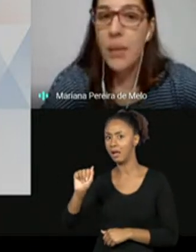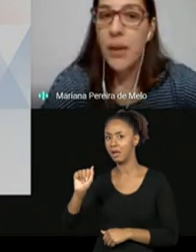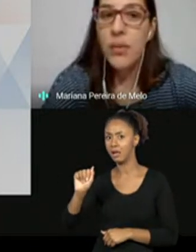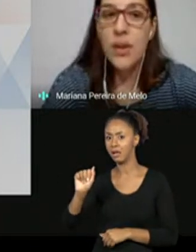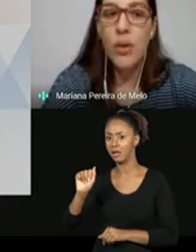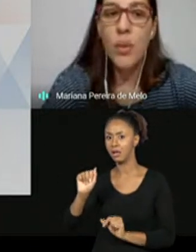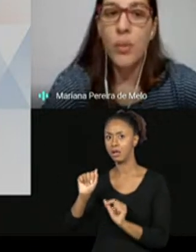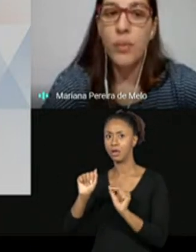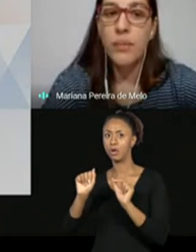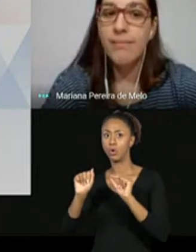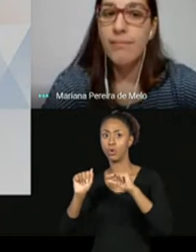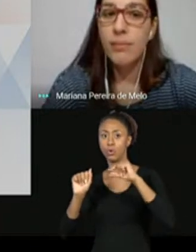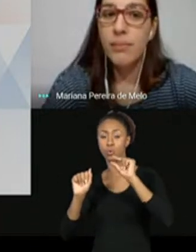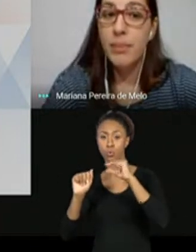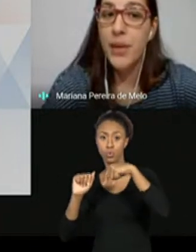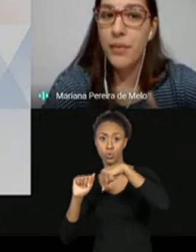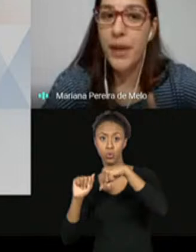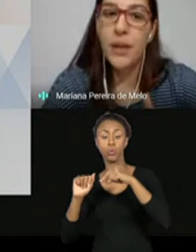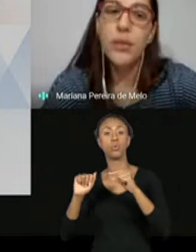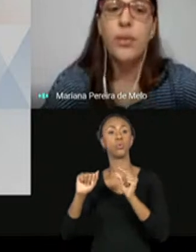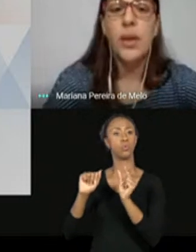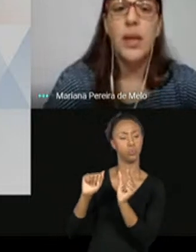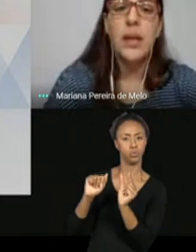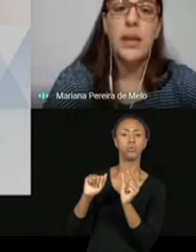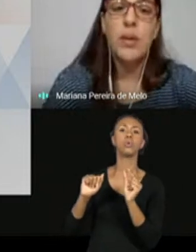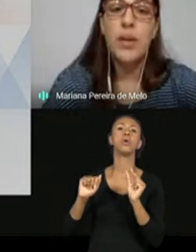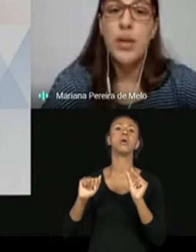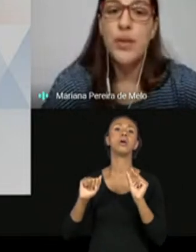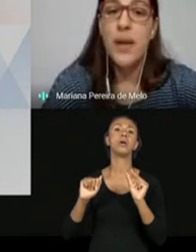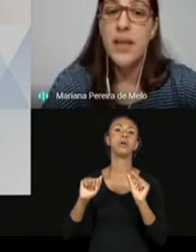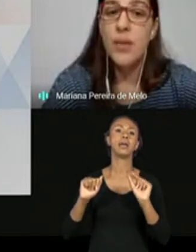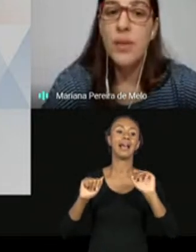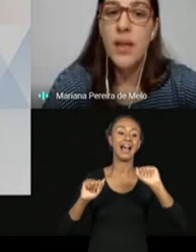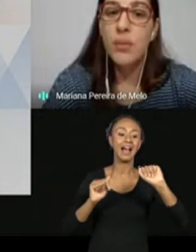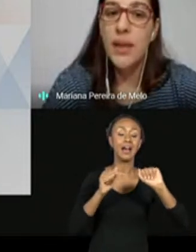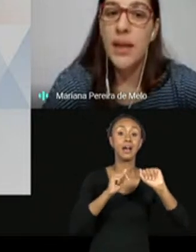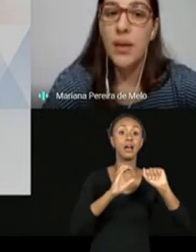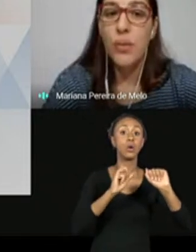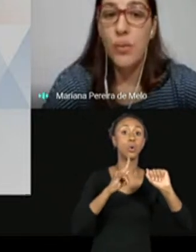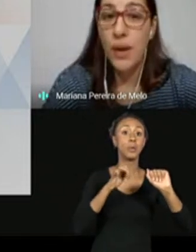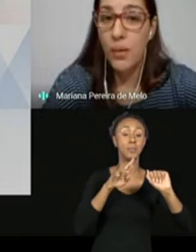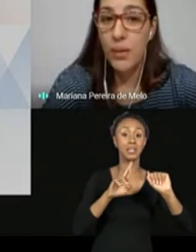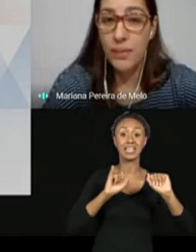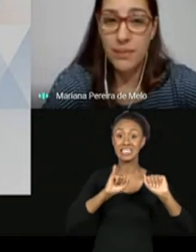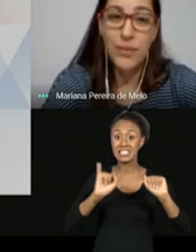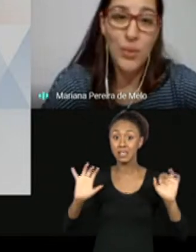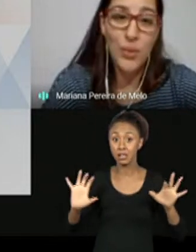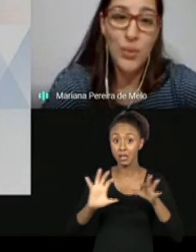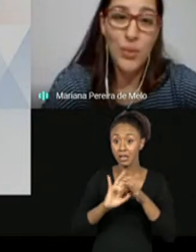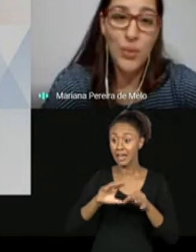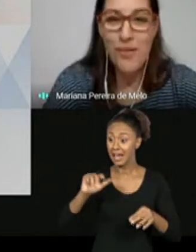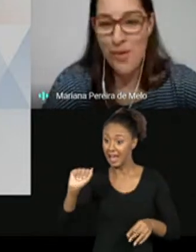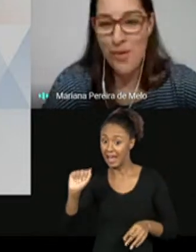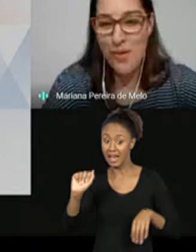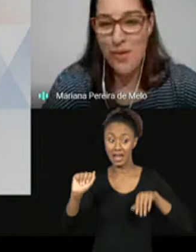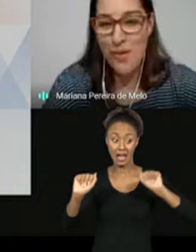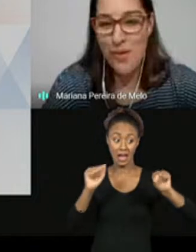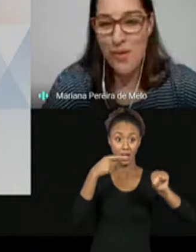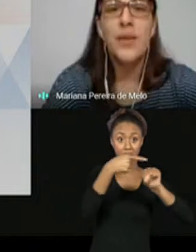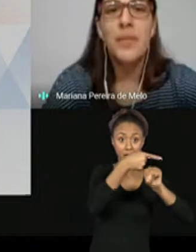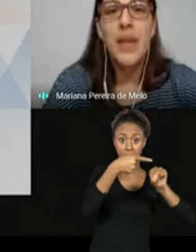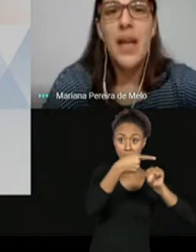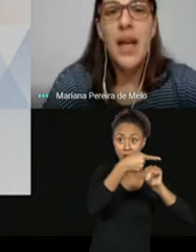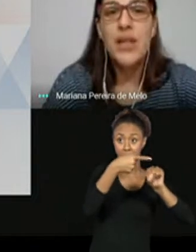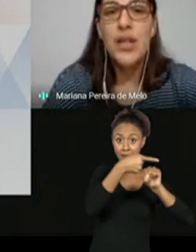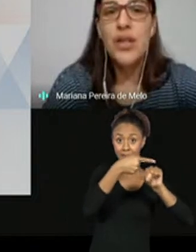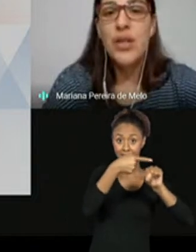têm elementos em comum. Perfeito. E quando a gente faz a união dele com A, do A com A complementar,